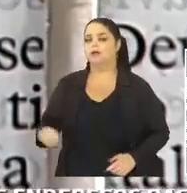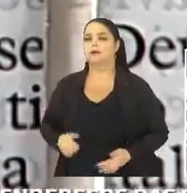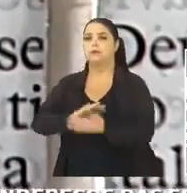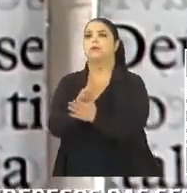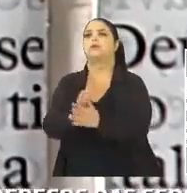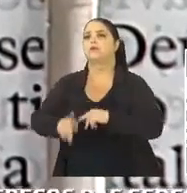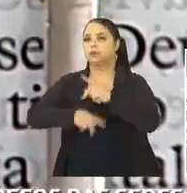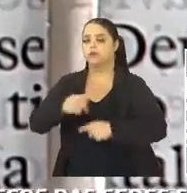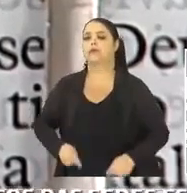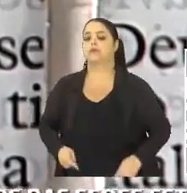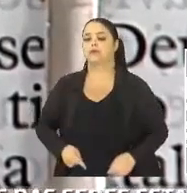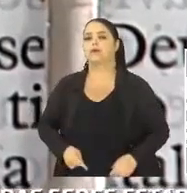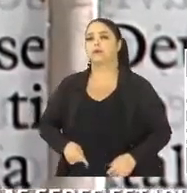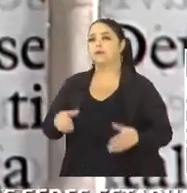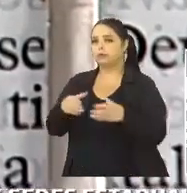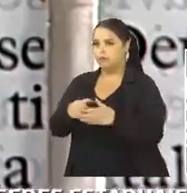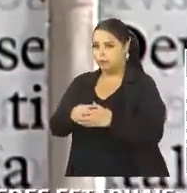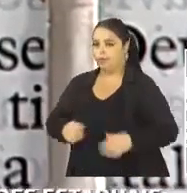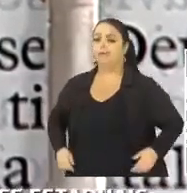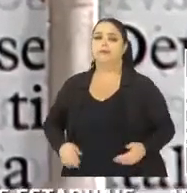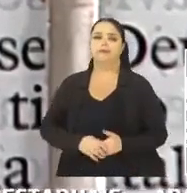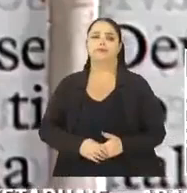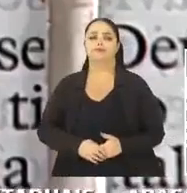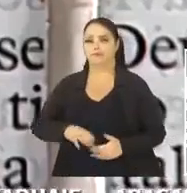seu pequeno exército.